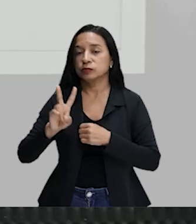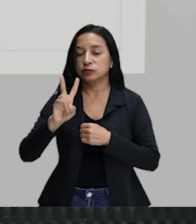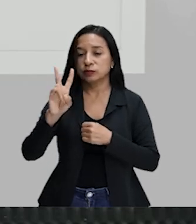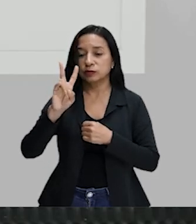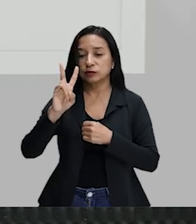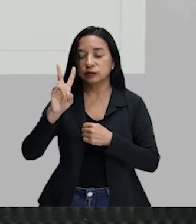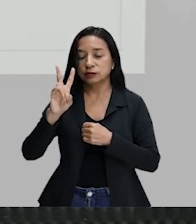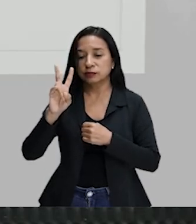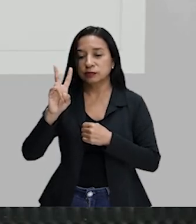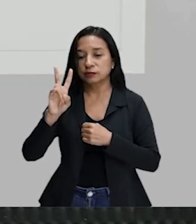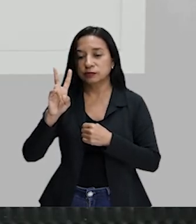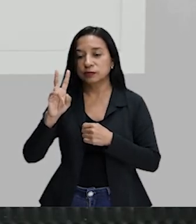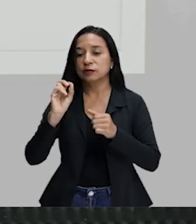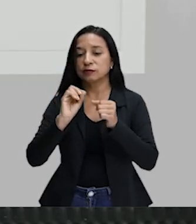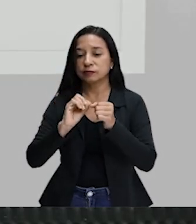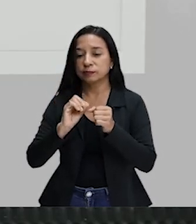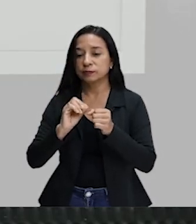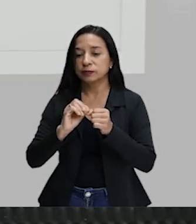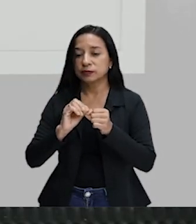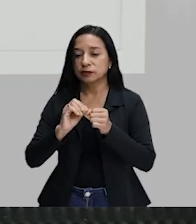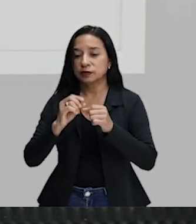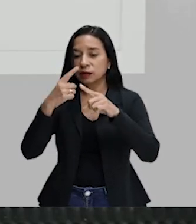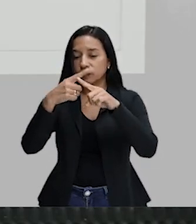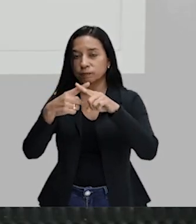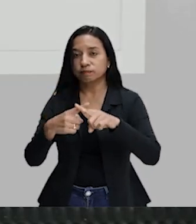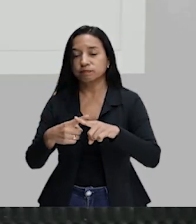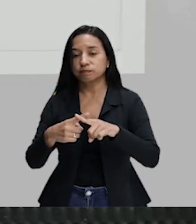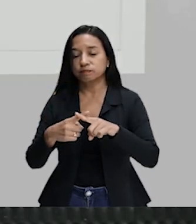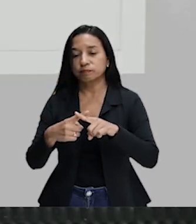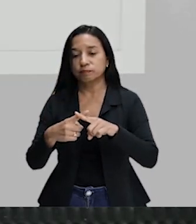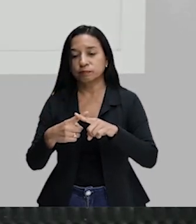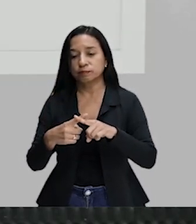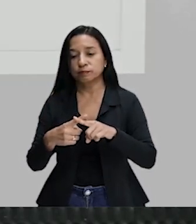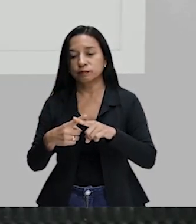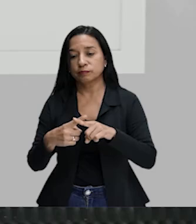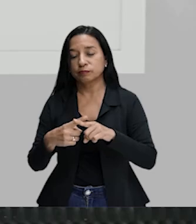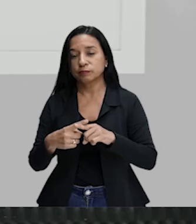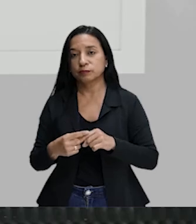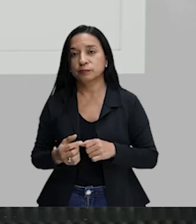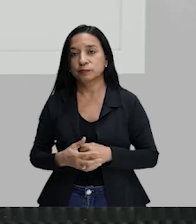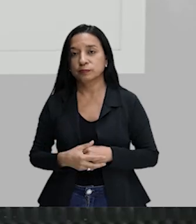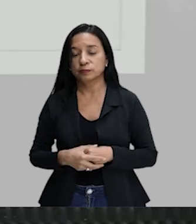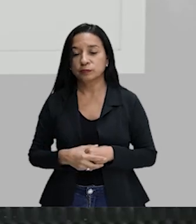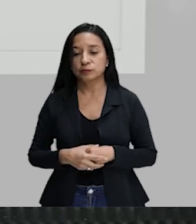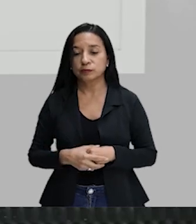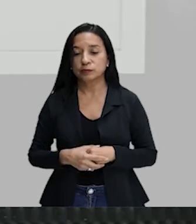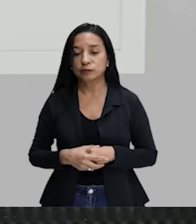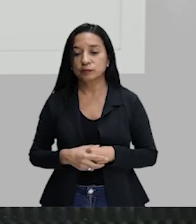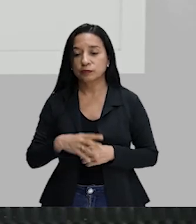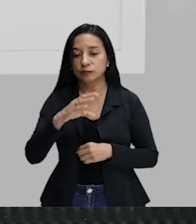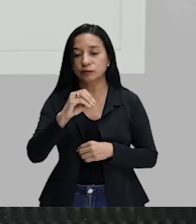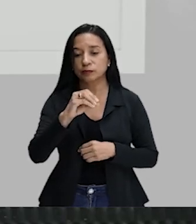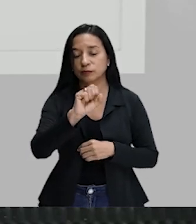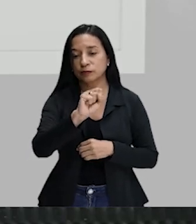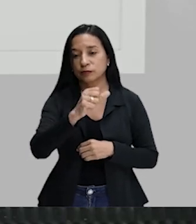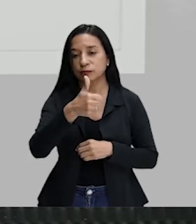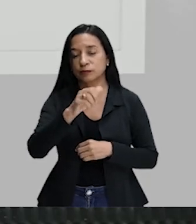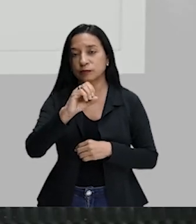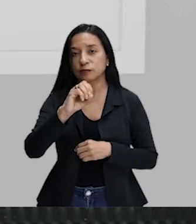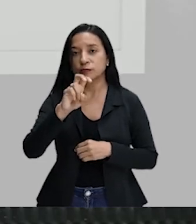né? Aí a gente vai fazer a multiplicação. Vamos multiplicar. Então, cosseno de